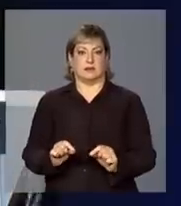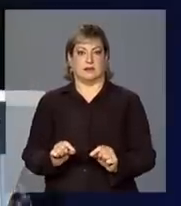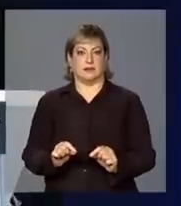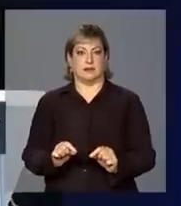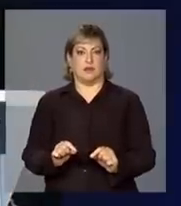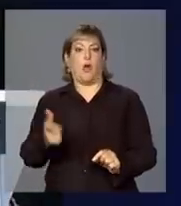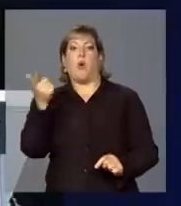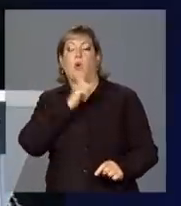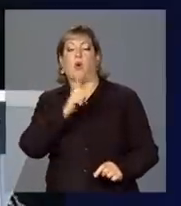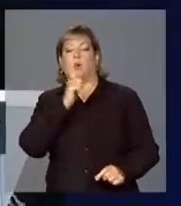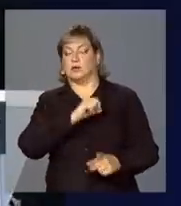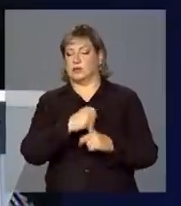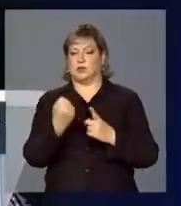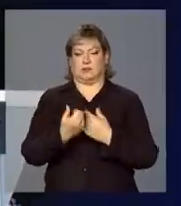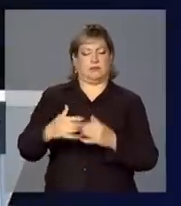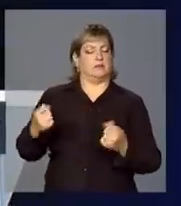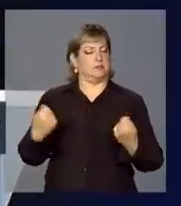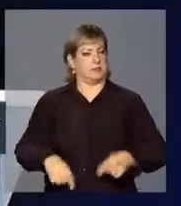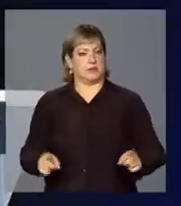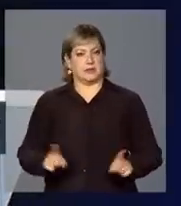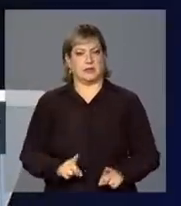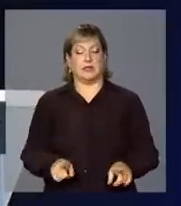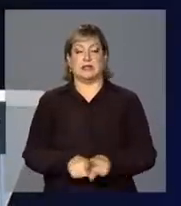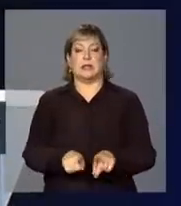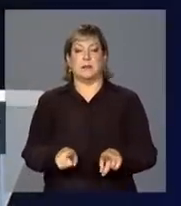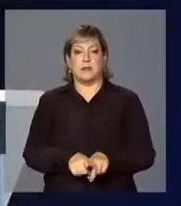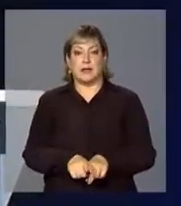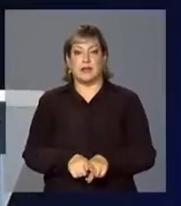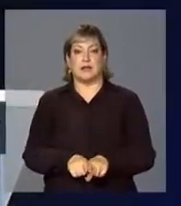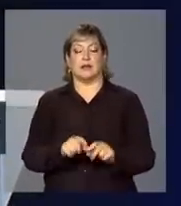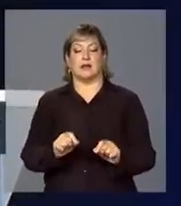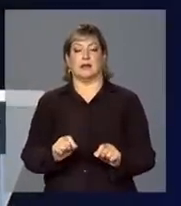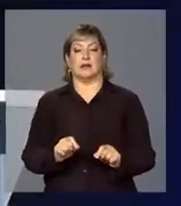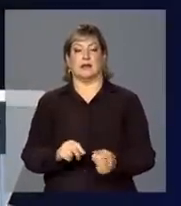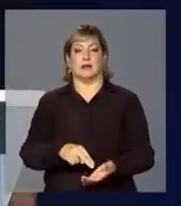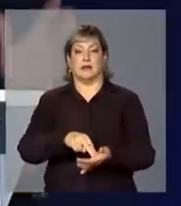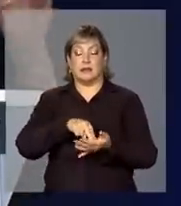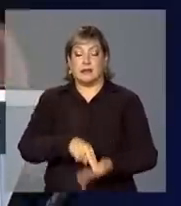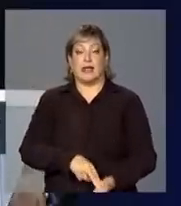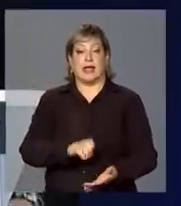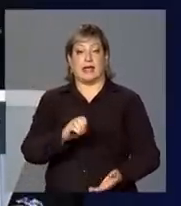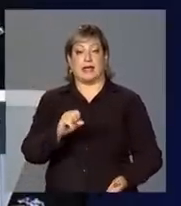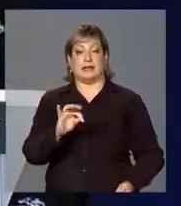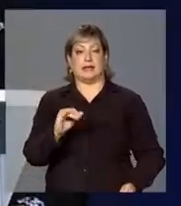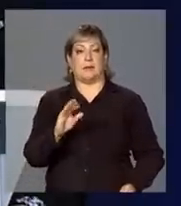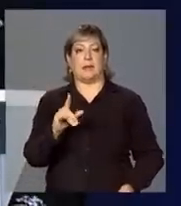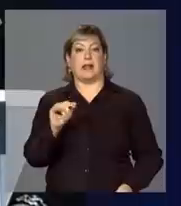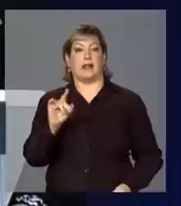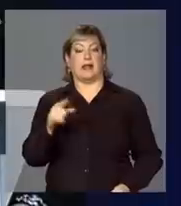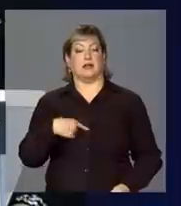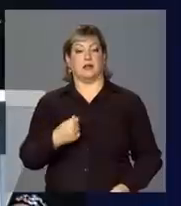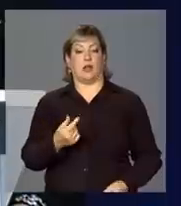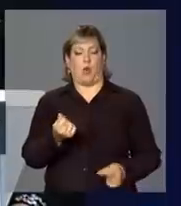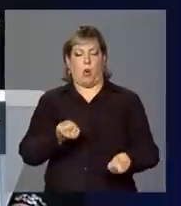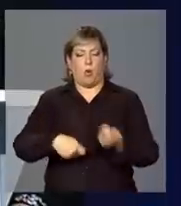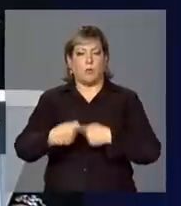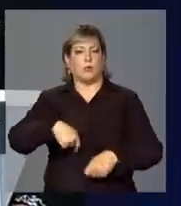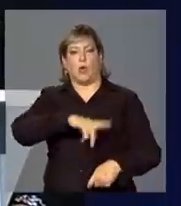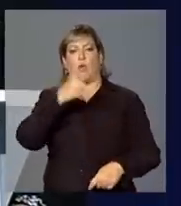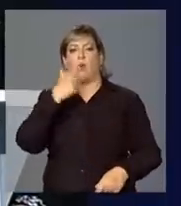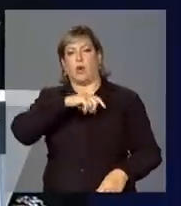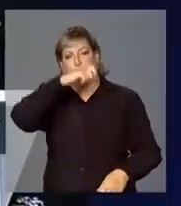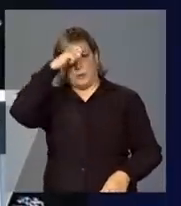das conquistas sociais, nem muito menos da estabilidade econômica que nós conquistamos a duras penas no nosso